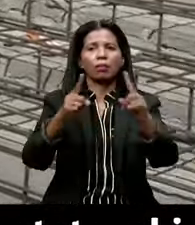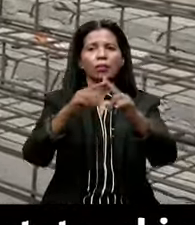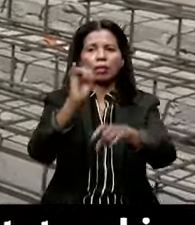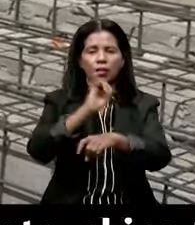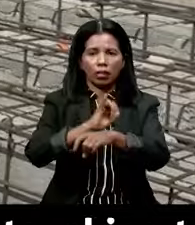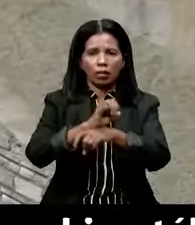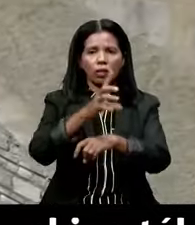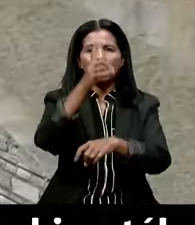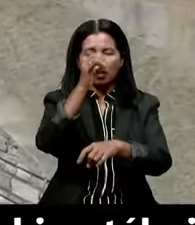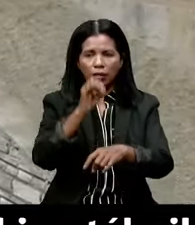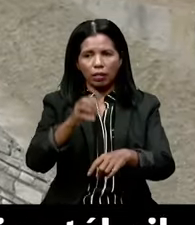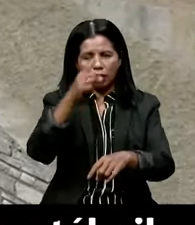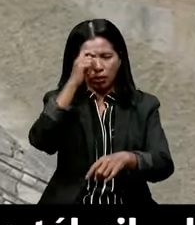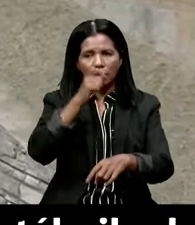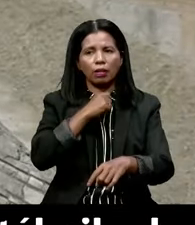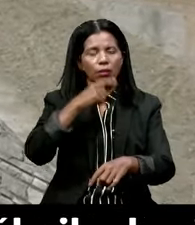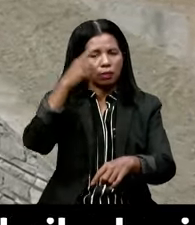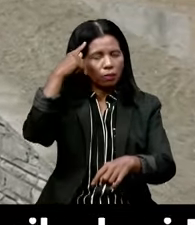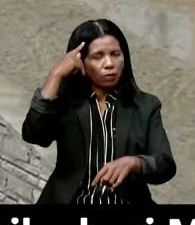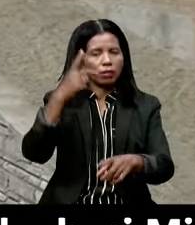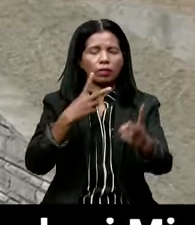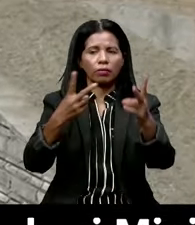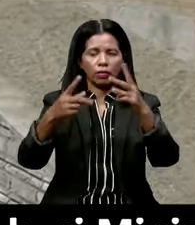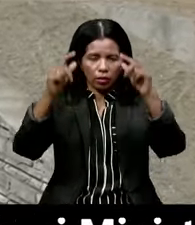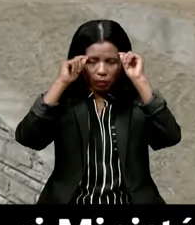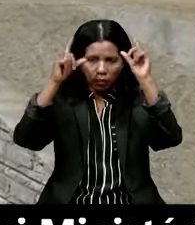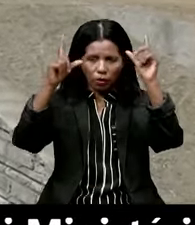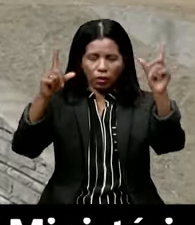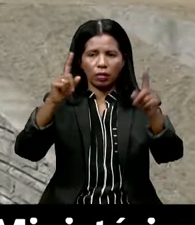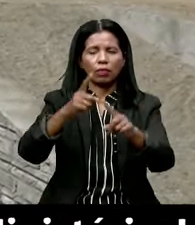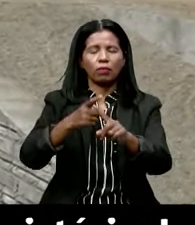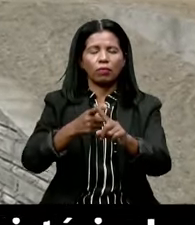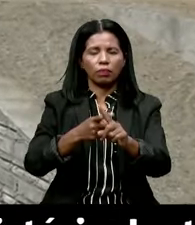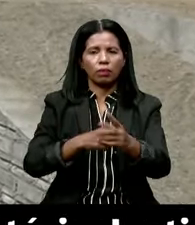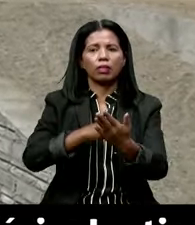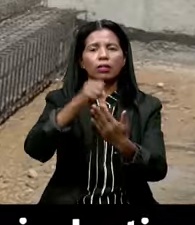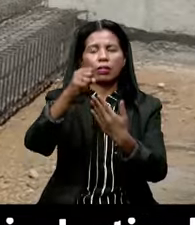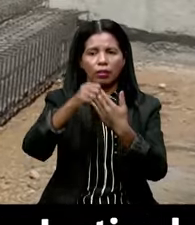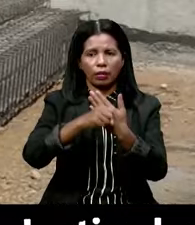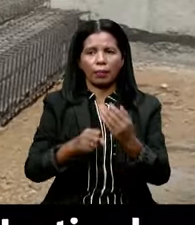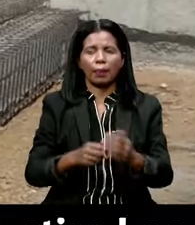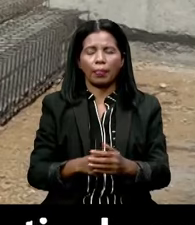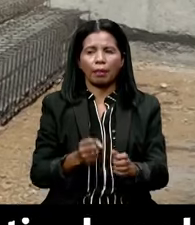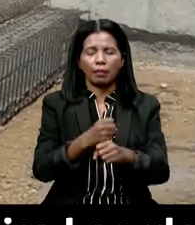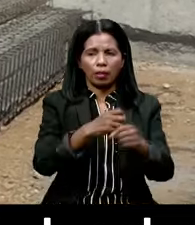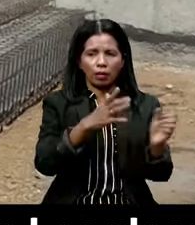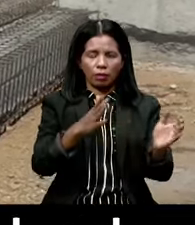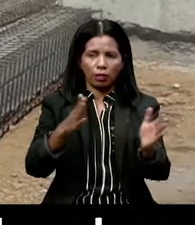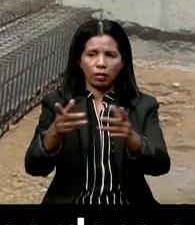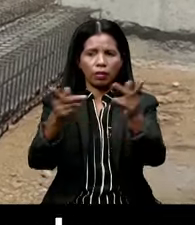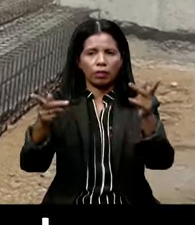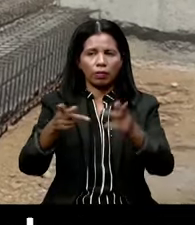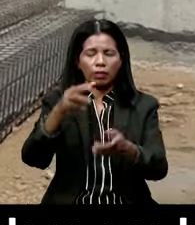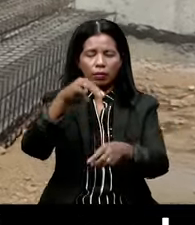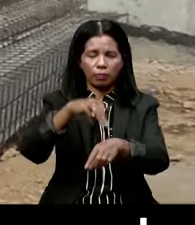em capital dele, também o Papa Francisco se visita Timor-Leste e a Fulan setembro. Além de ralo preparação da fata em missa